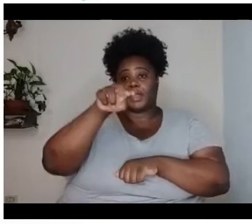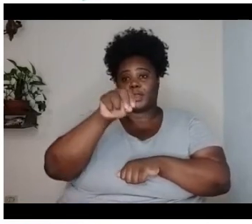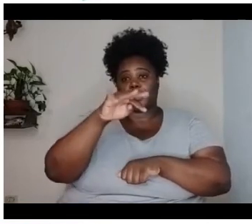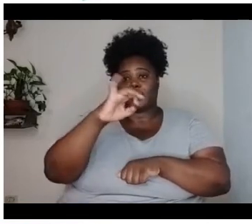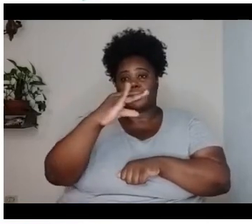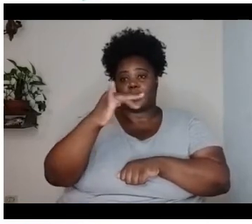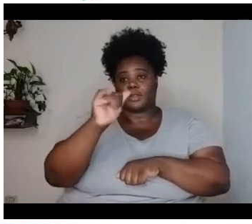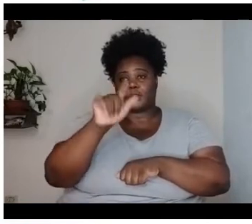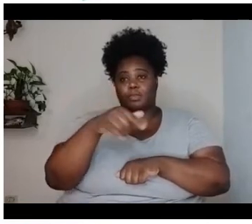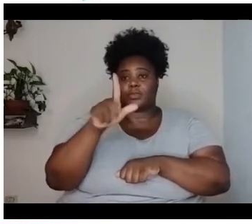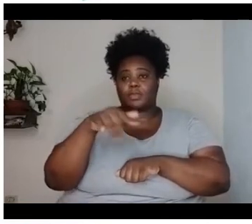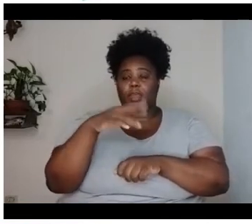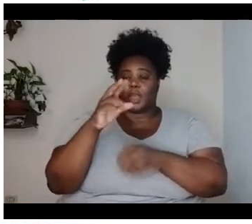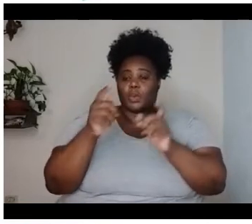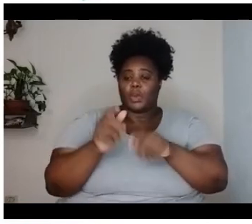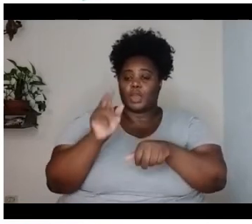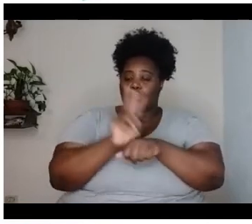vira esse lugar de cuidado também.